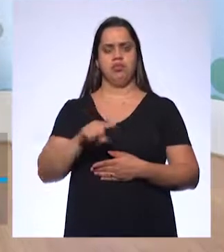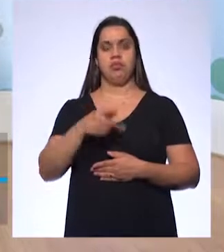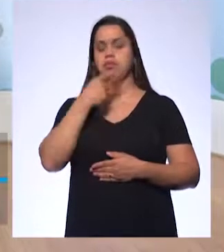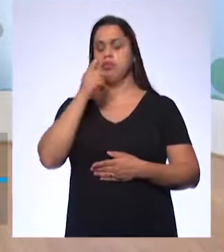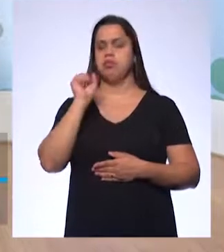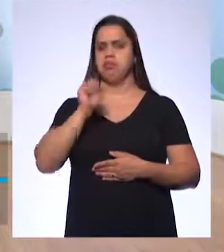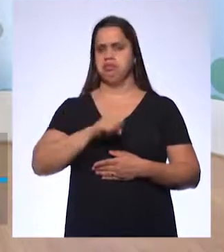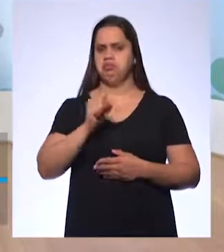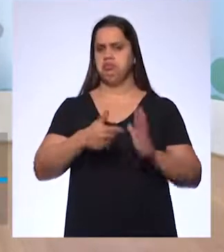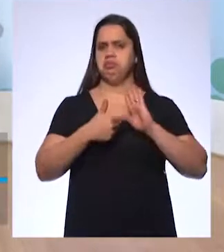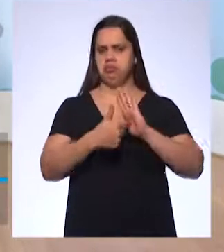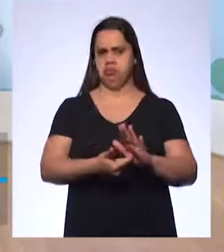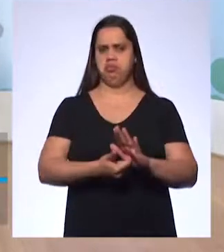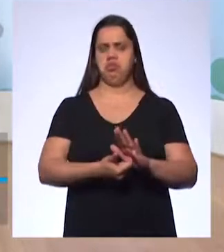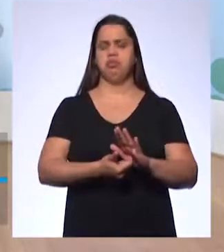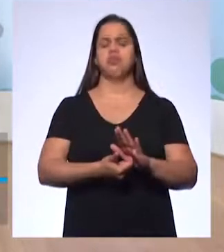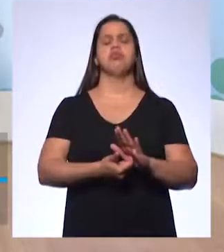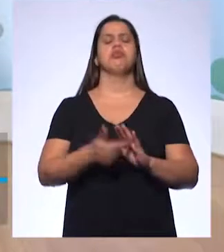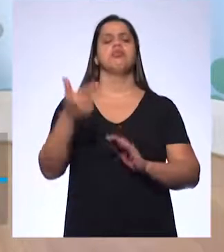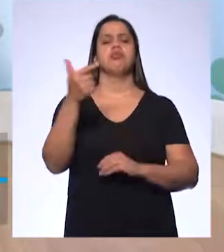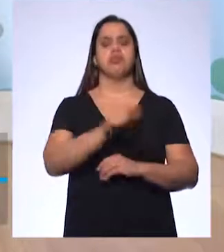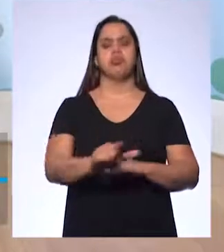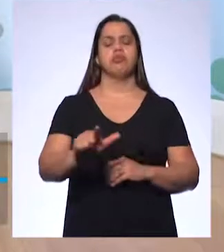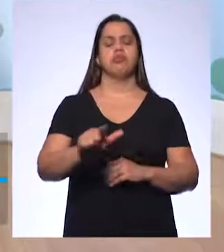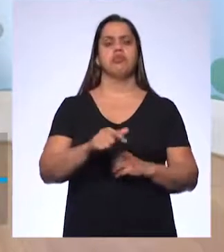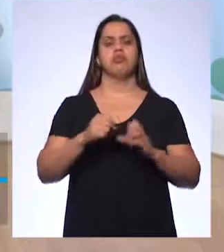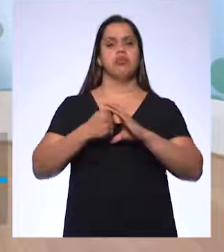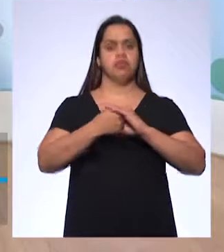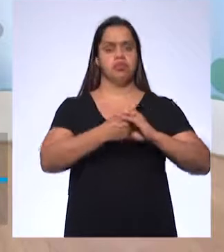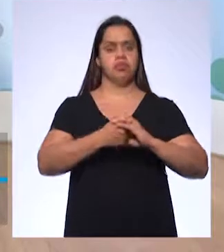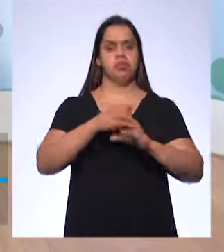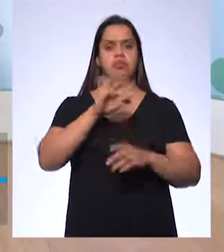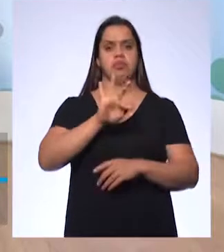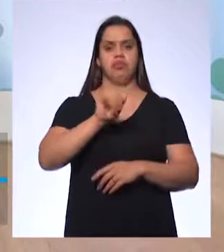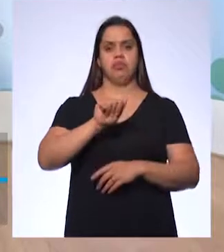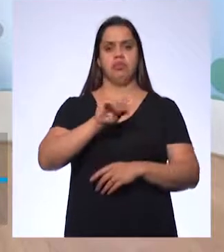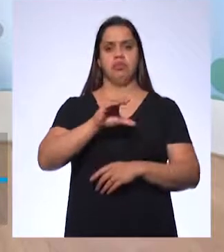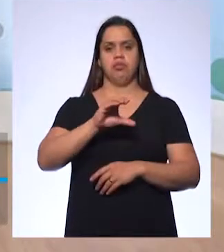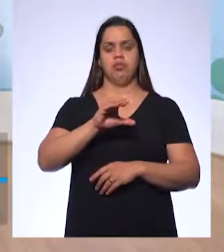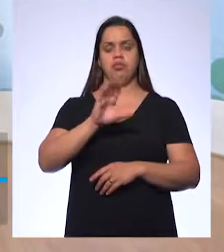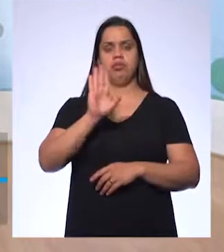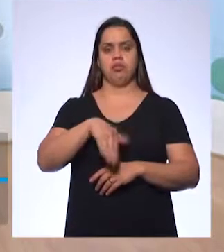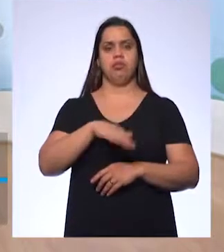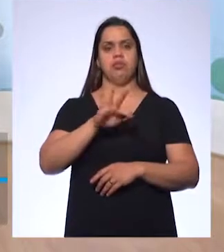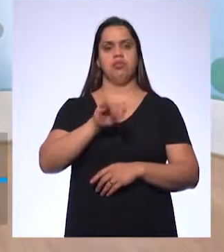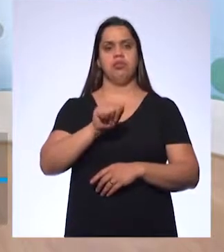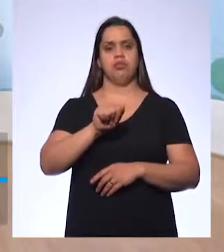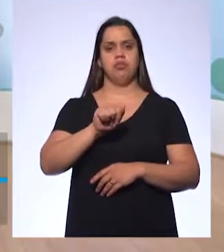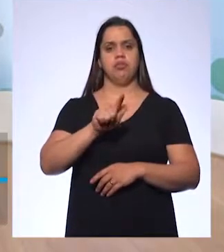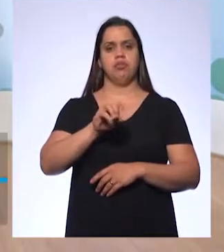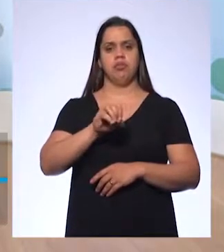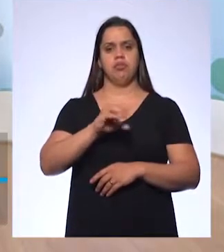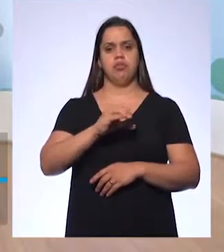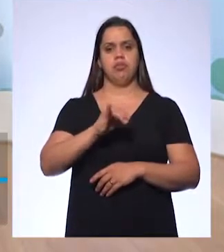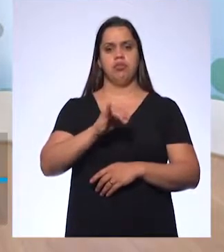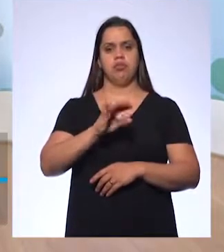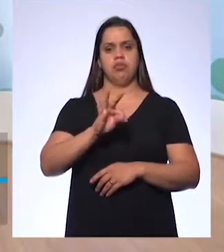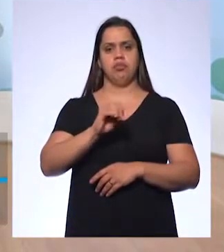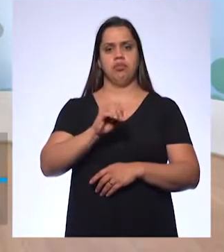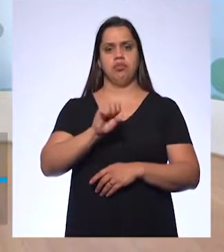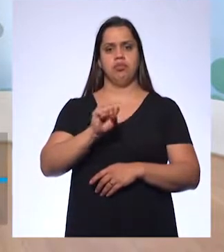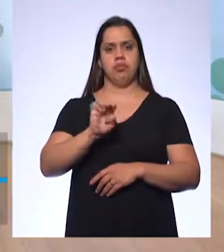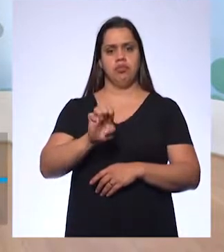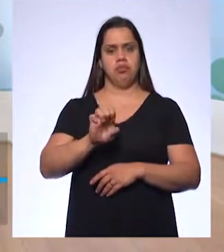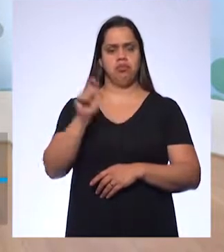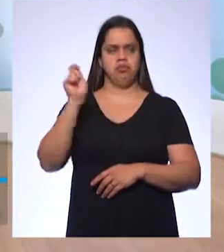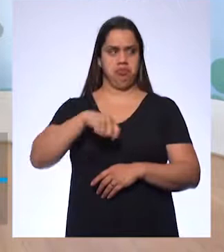mostrar a célula fagocitando de novo lá, fagocitose? Dá. Oxe. Cauã, pera um pouquinho, ó. Aí, dá para dar uma explicação rapidinho,